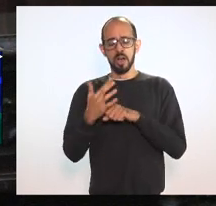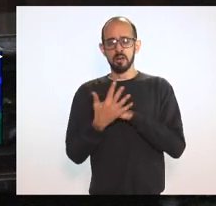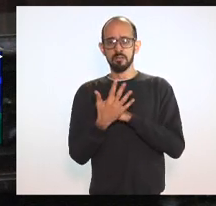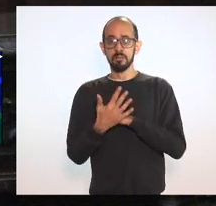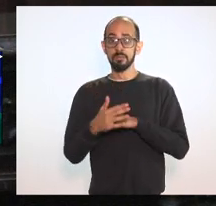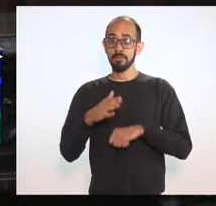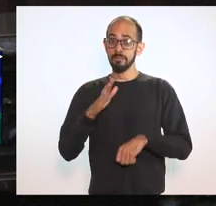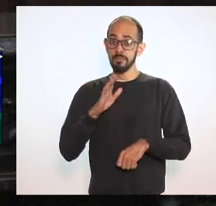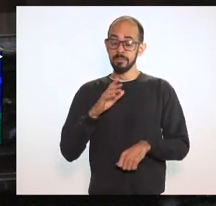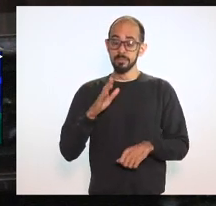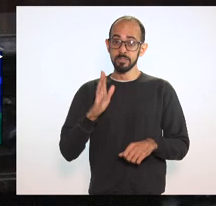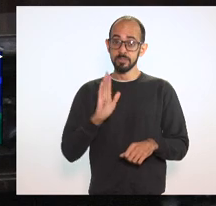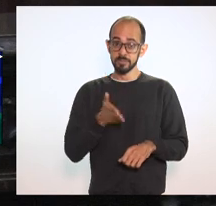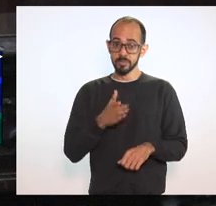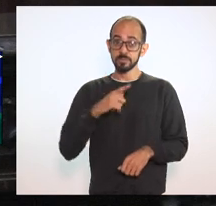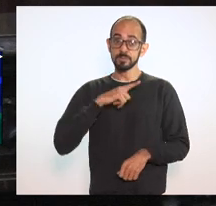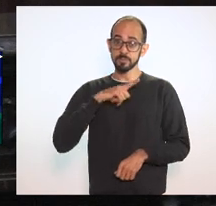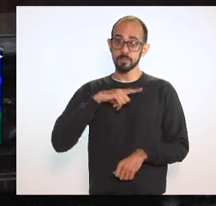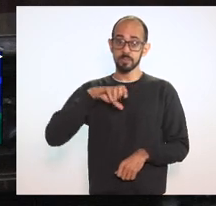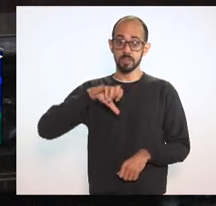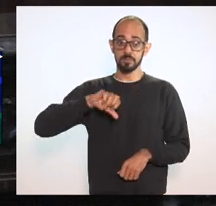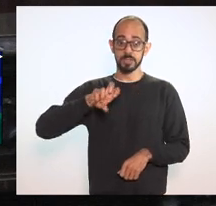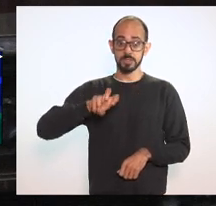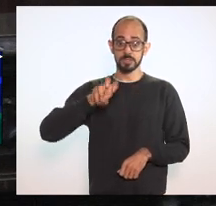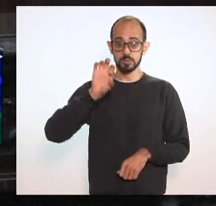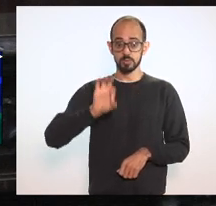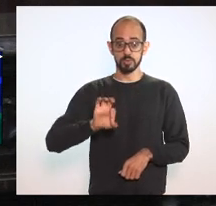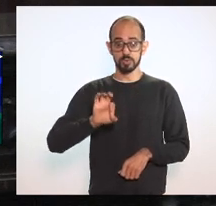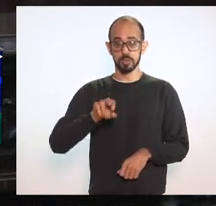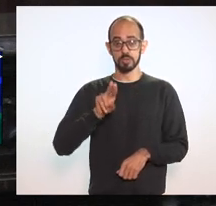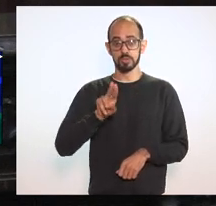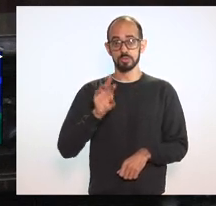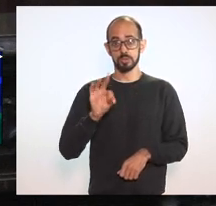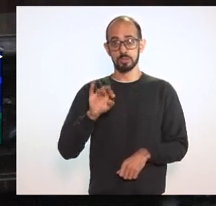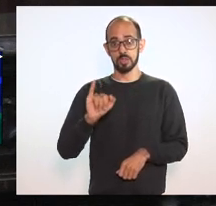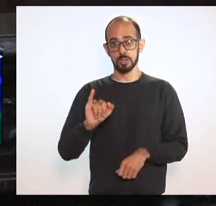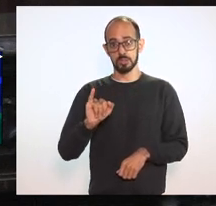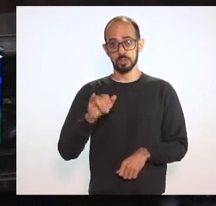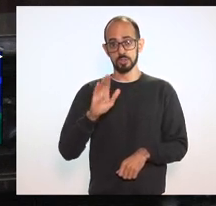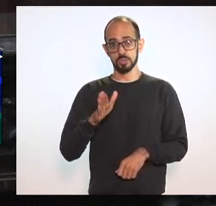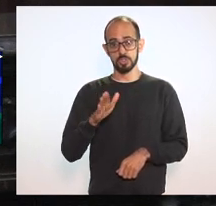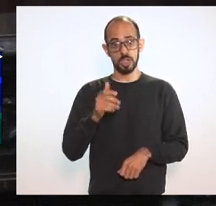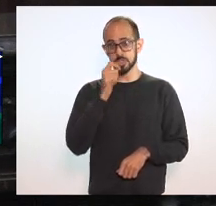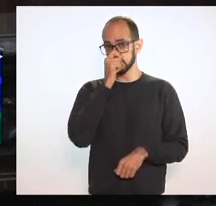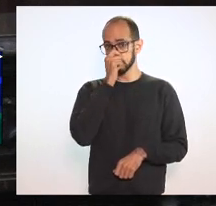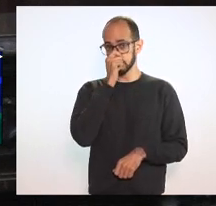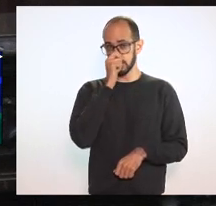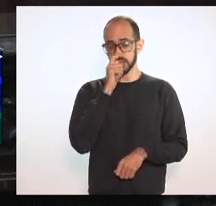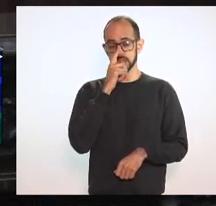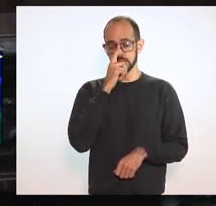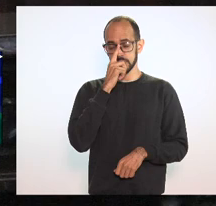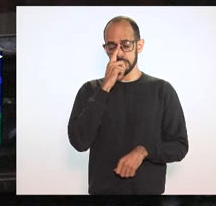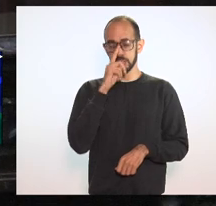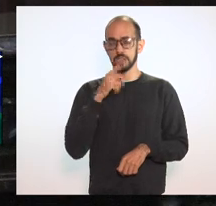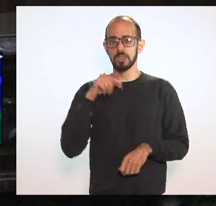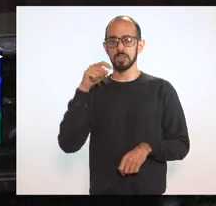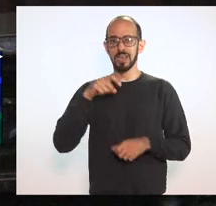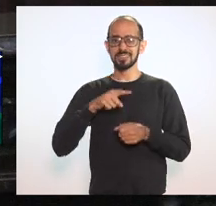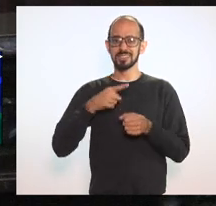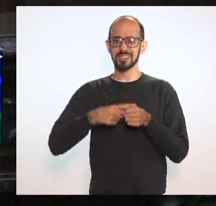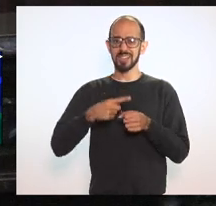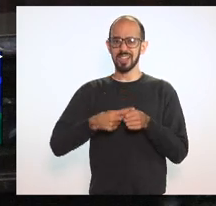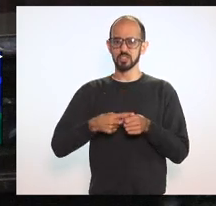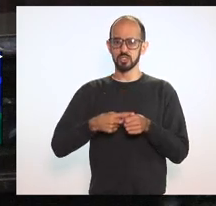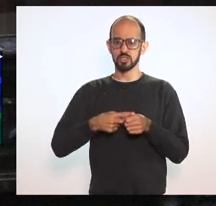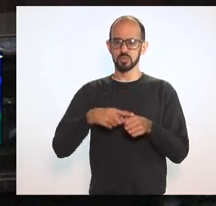tem 95% duas nossas úteis já comprometidas quando na Cidade do Rio de